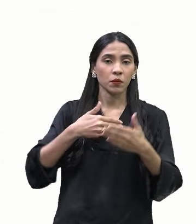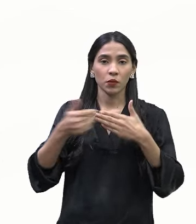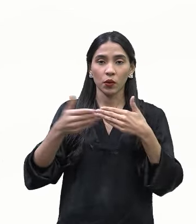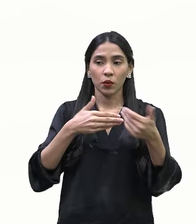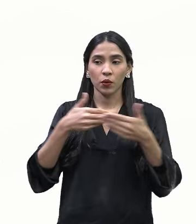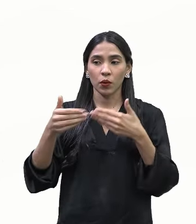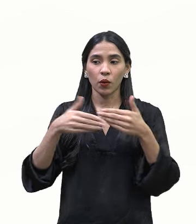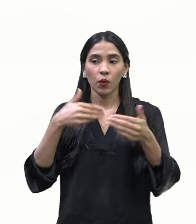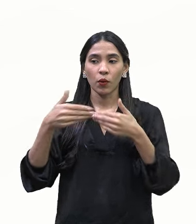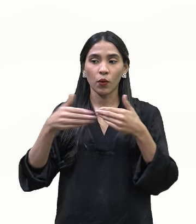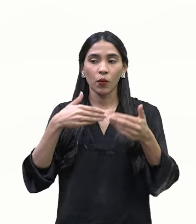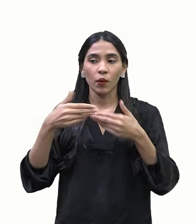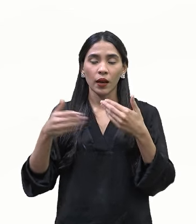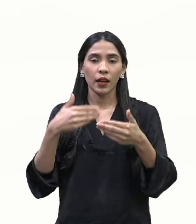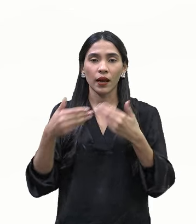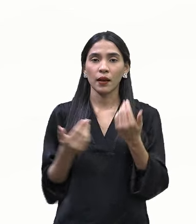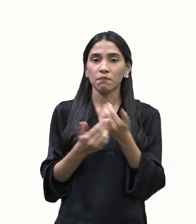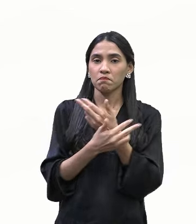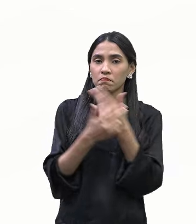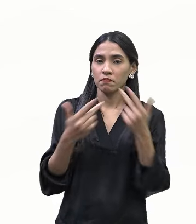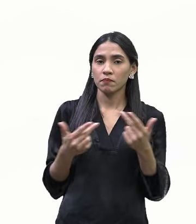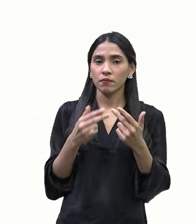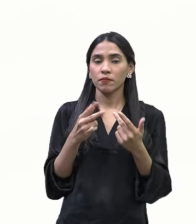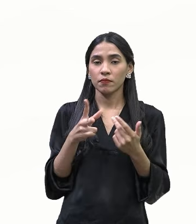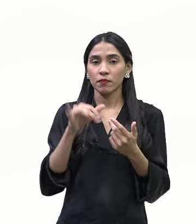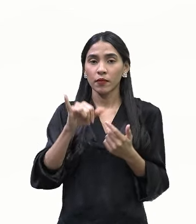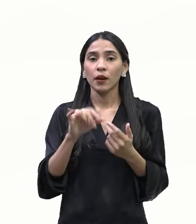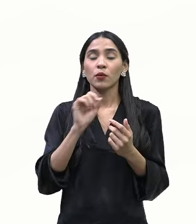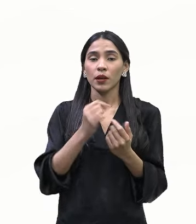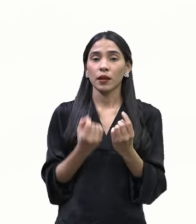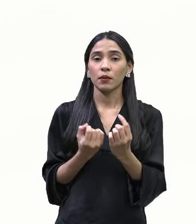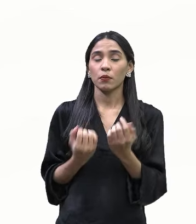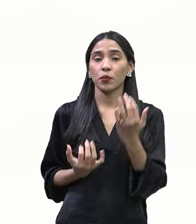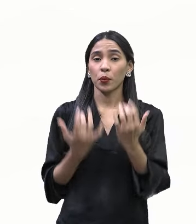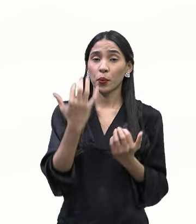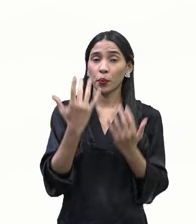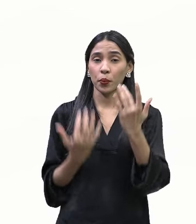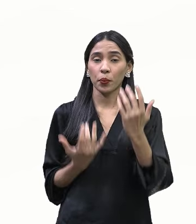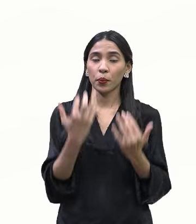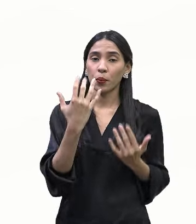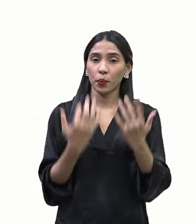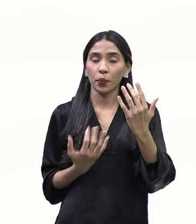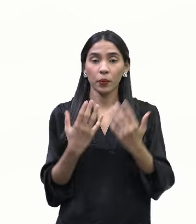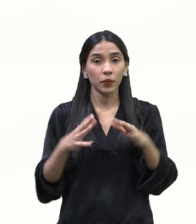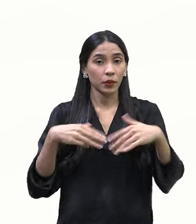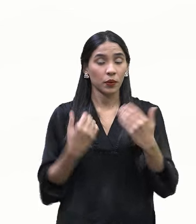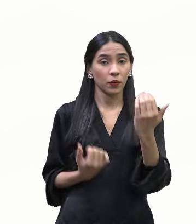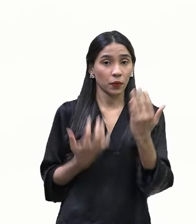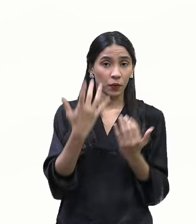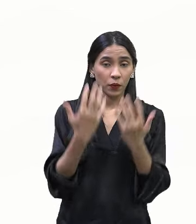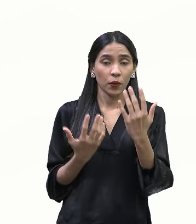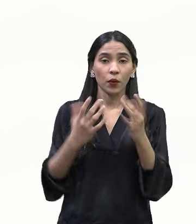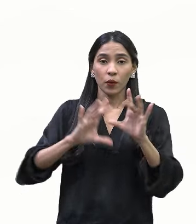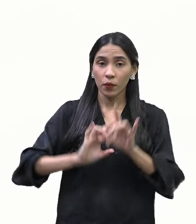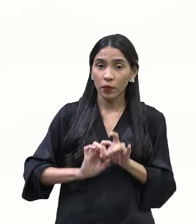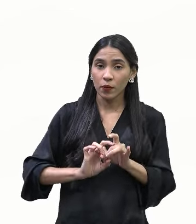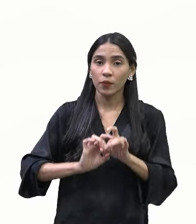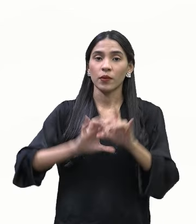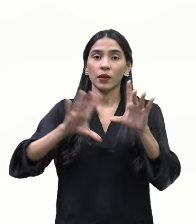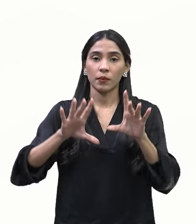qualquer combustão, ela vai fazer fogo. E esse fogo vai